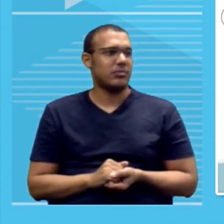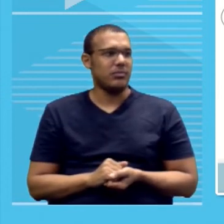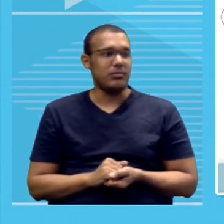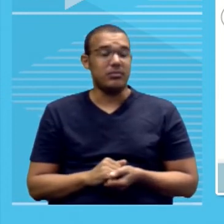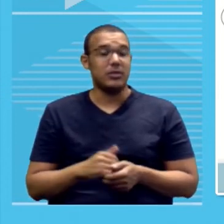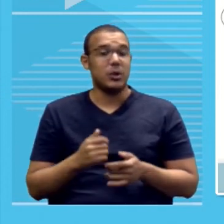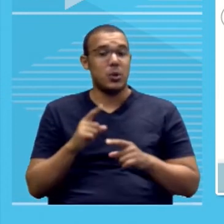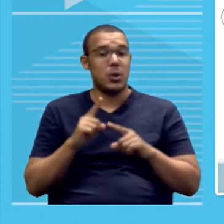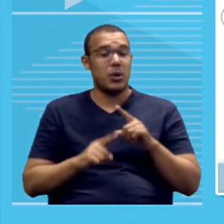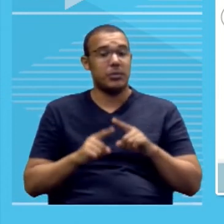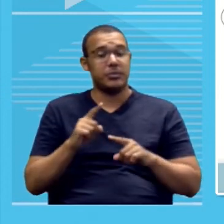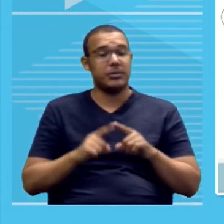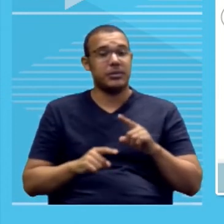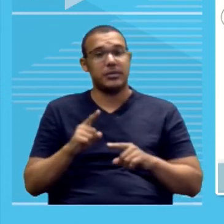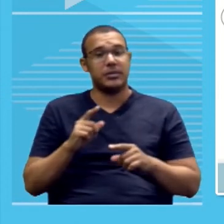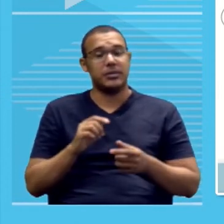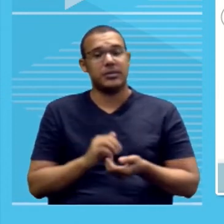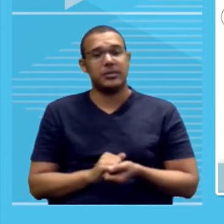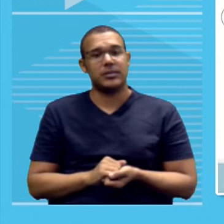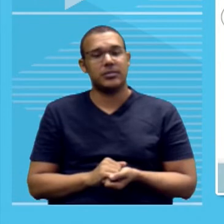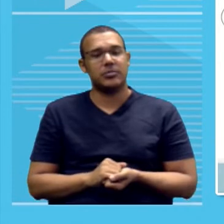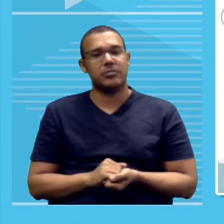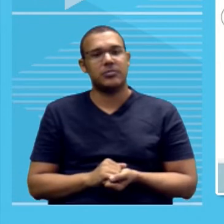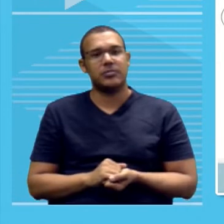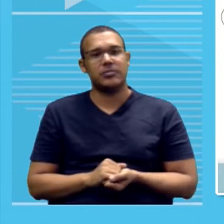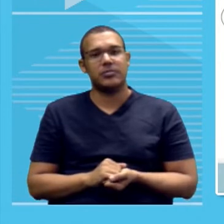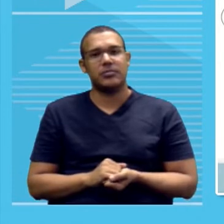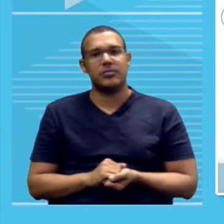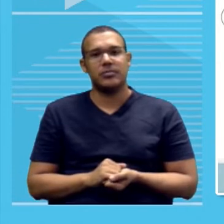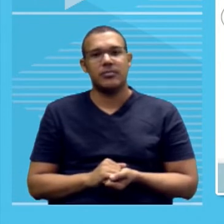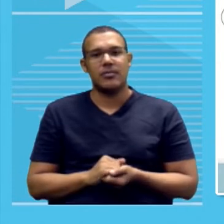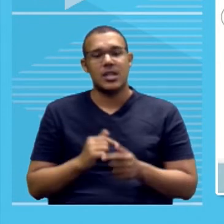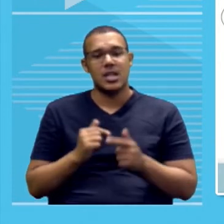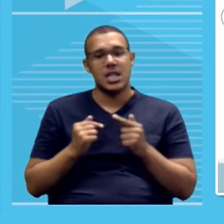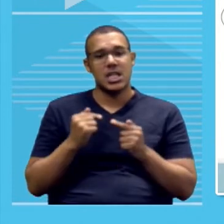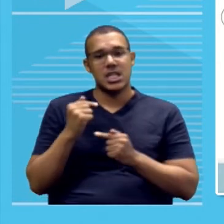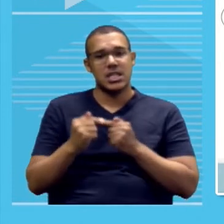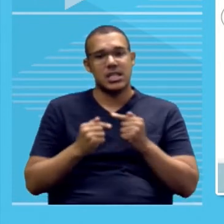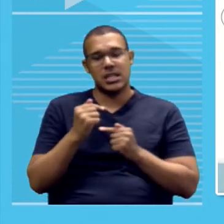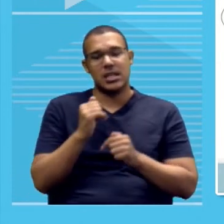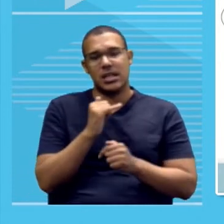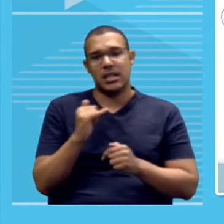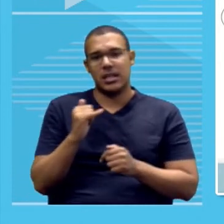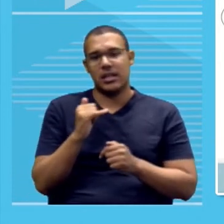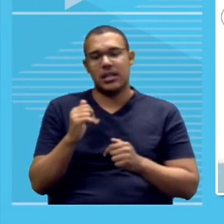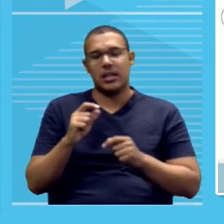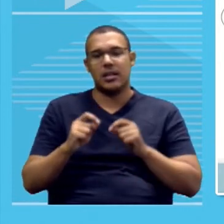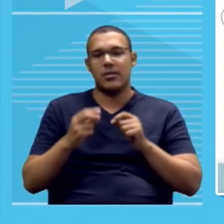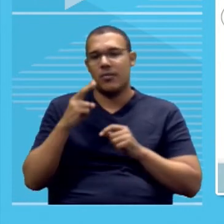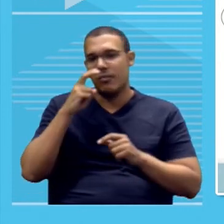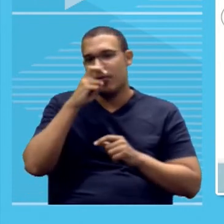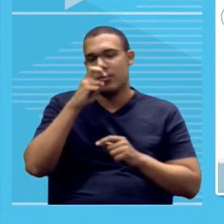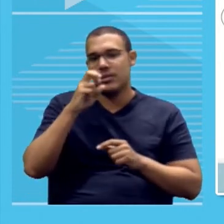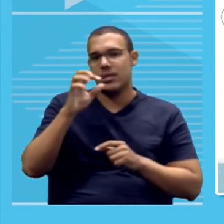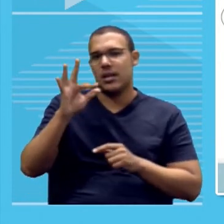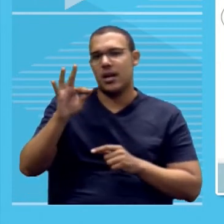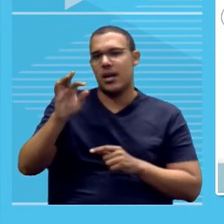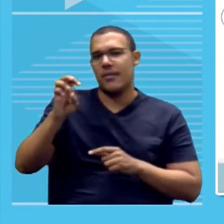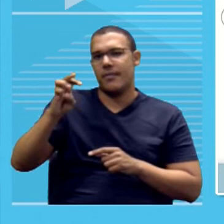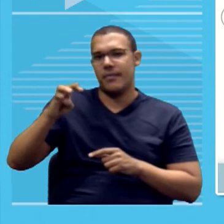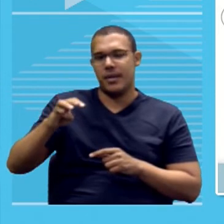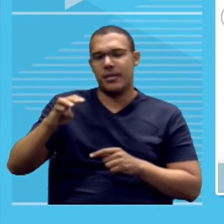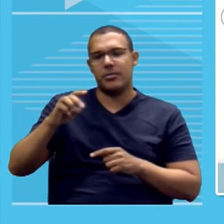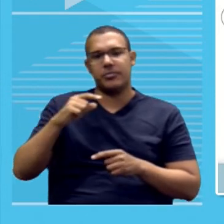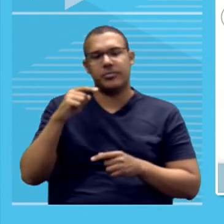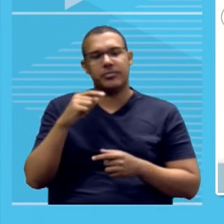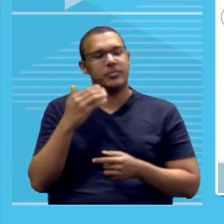outro aparelho do sistema elétrico. Eu falei para vocês. Gerador elétrico e força eletromotriz. Geradores